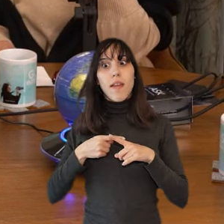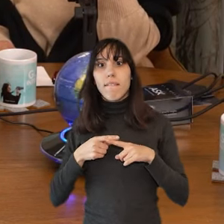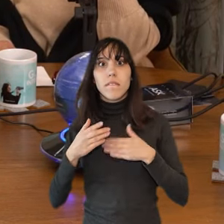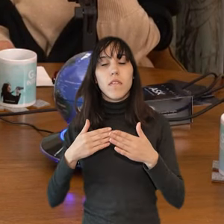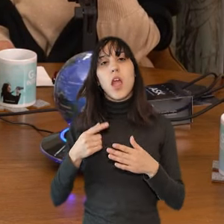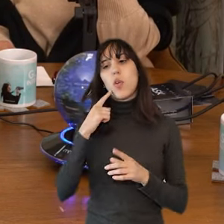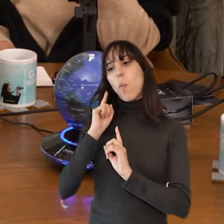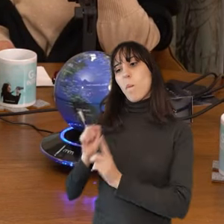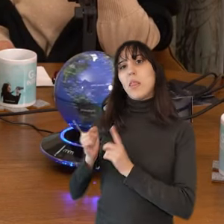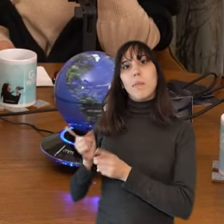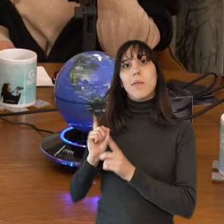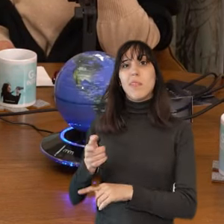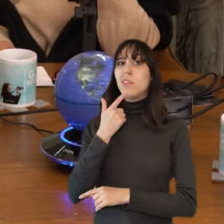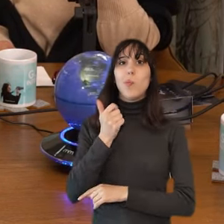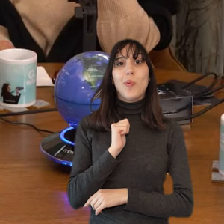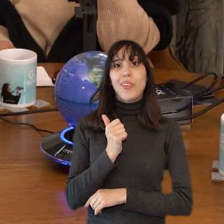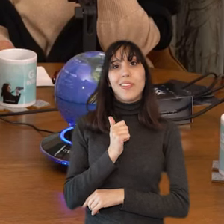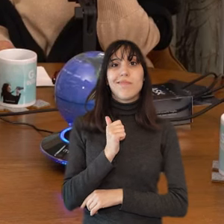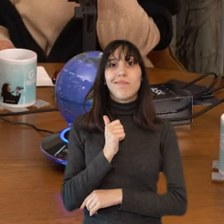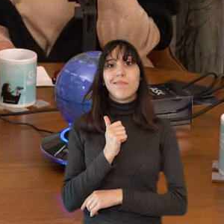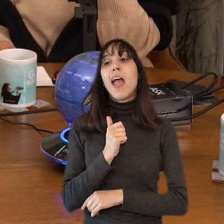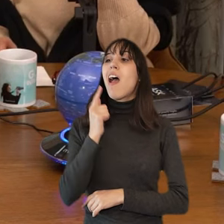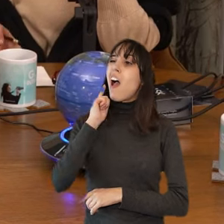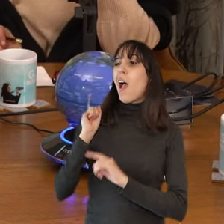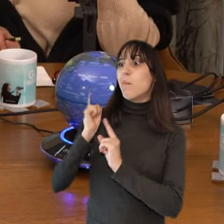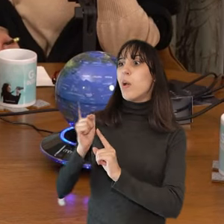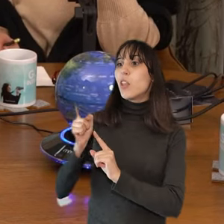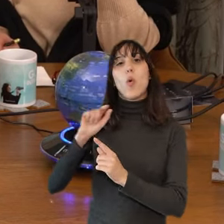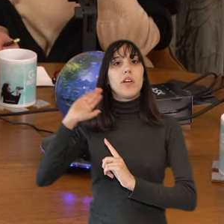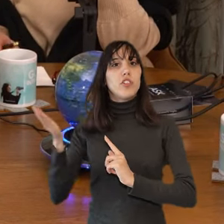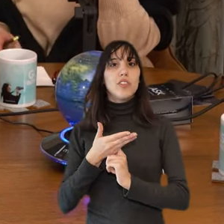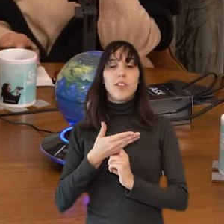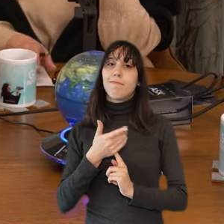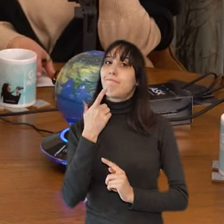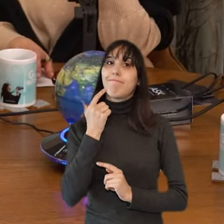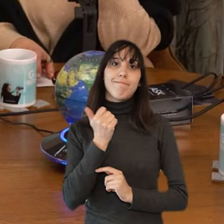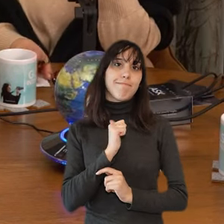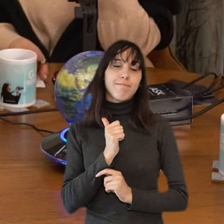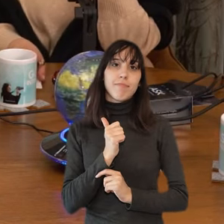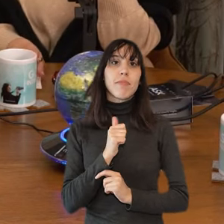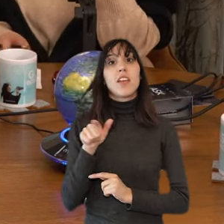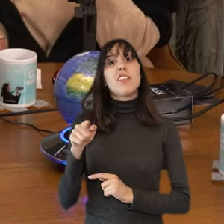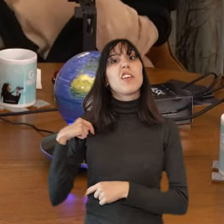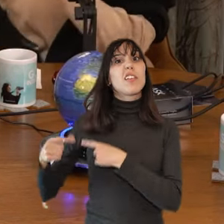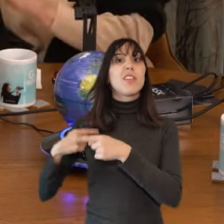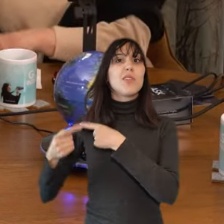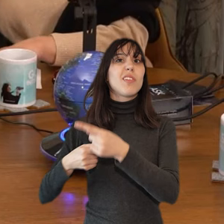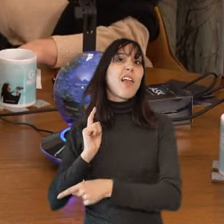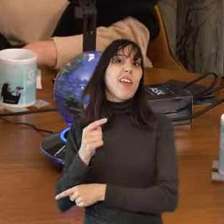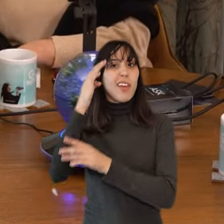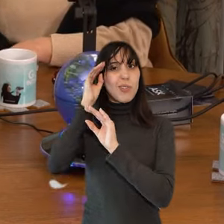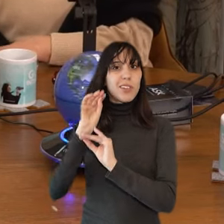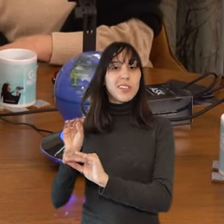ser impingida não pode ser não pode vir de fora em forma de recompensa ou de castigo não é isso é a prática tradicional da